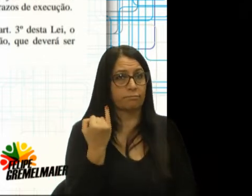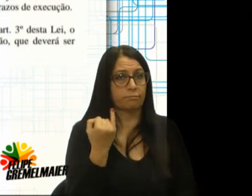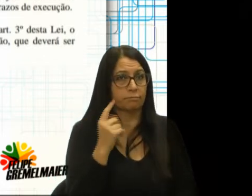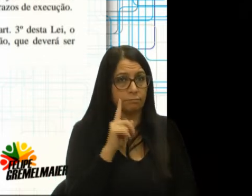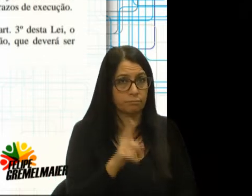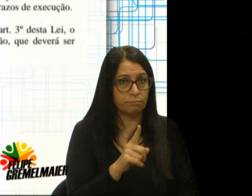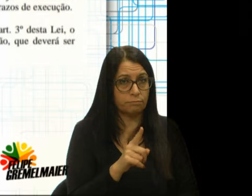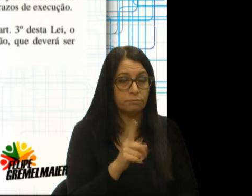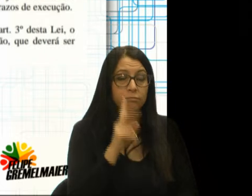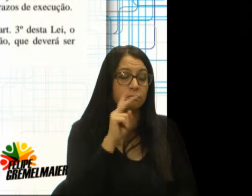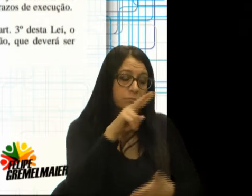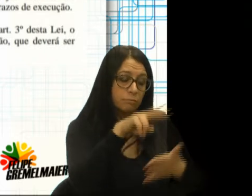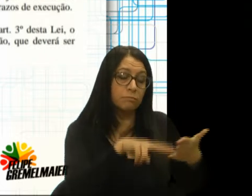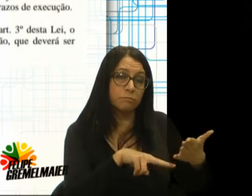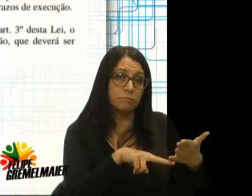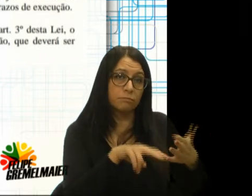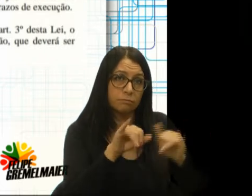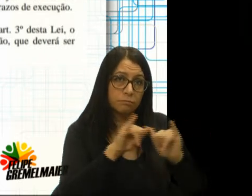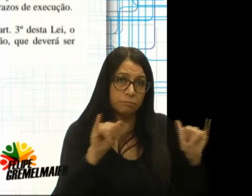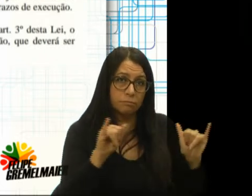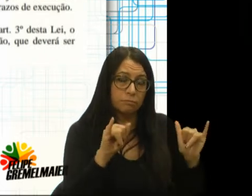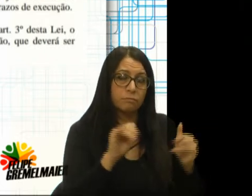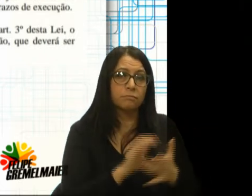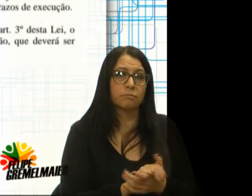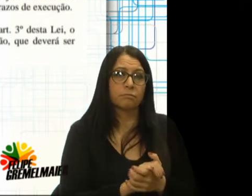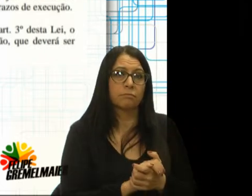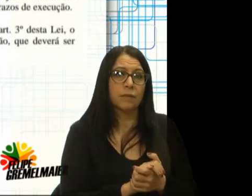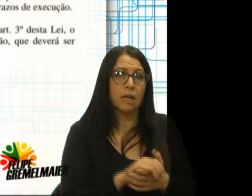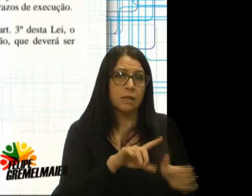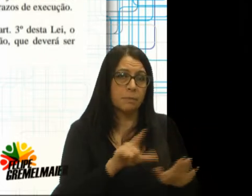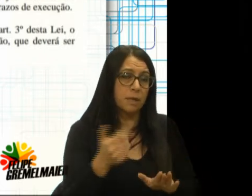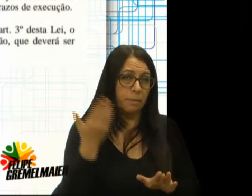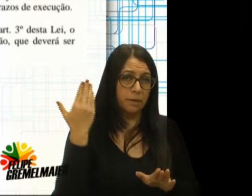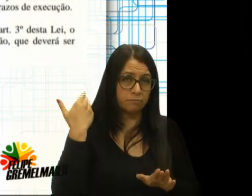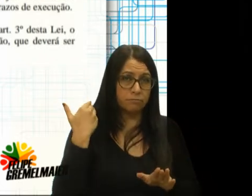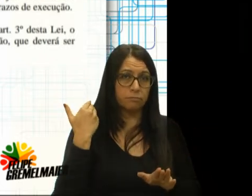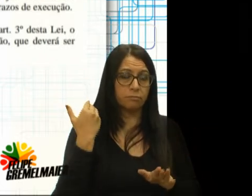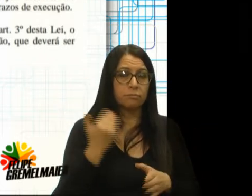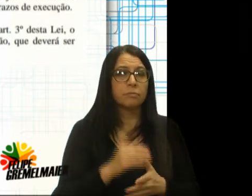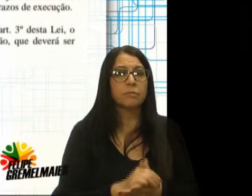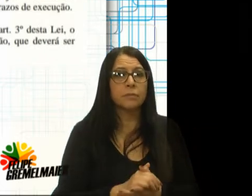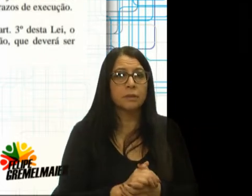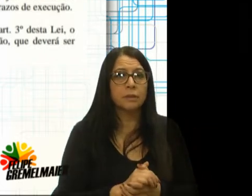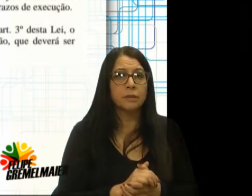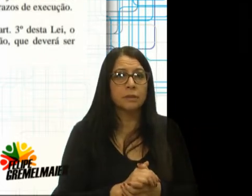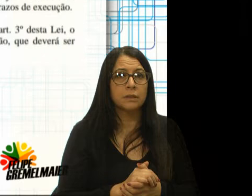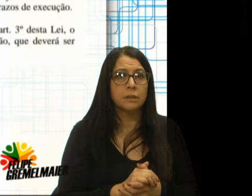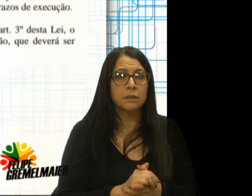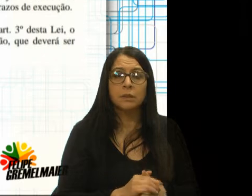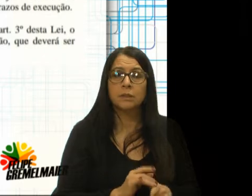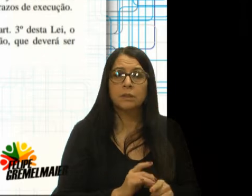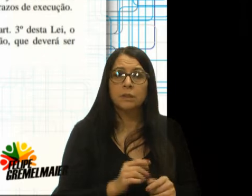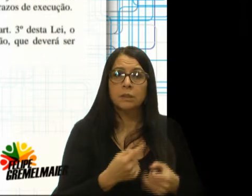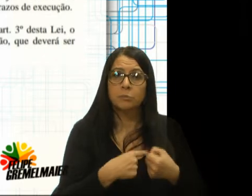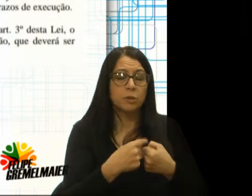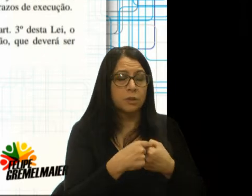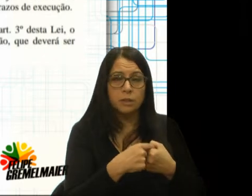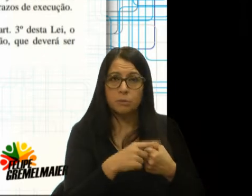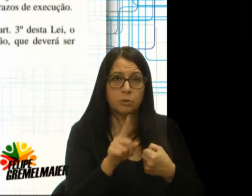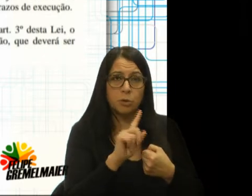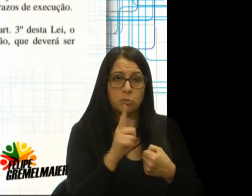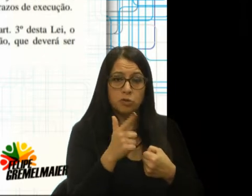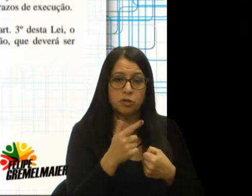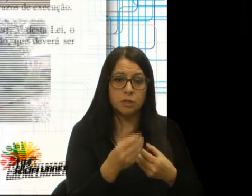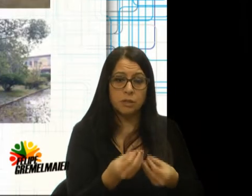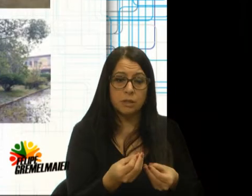notícia daquilo que nós falamos aqui semana passada, de que o município não havia recebido o questionamento do